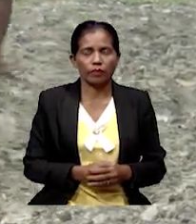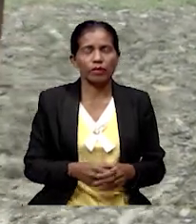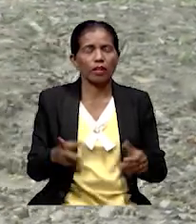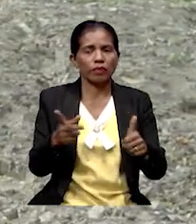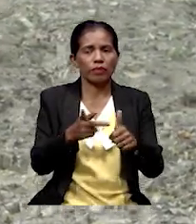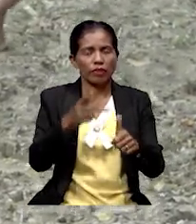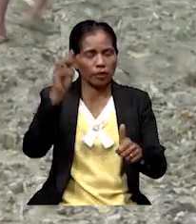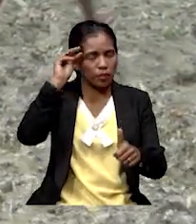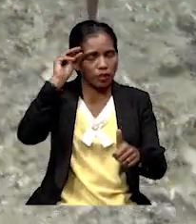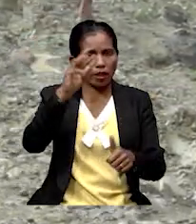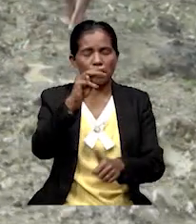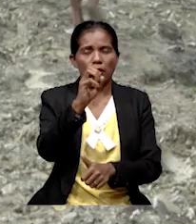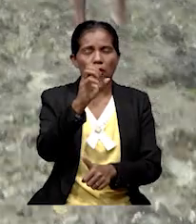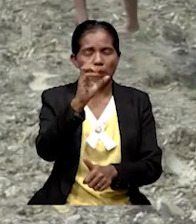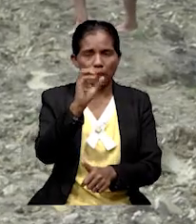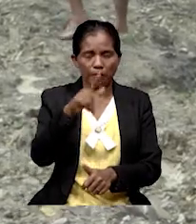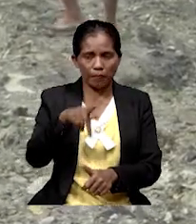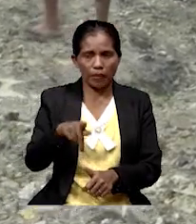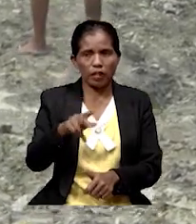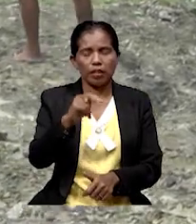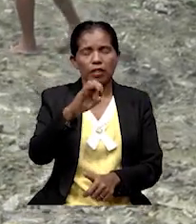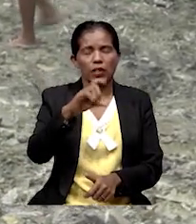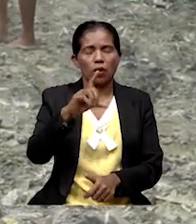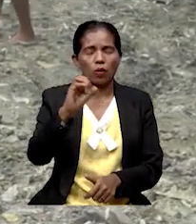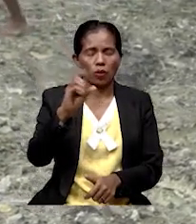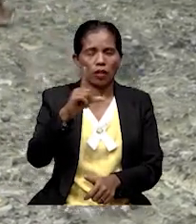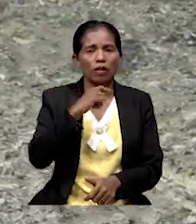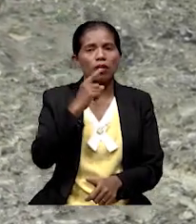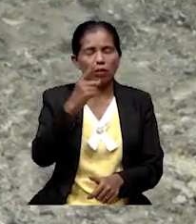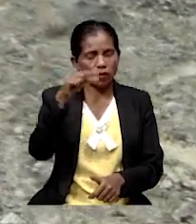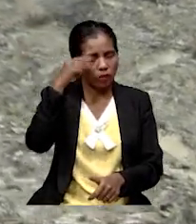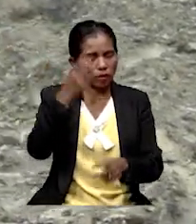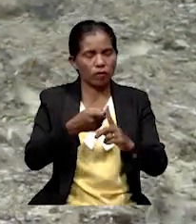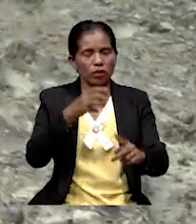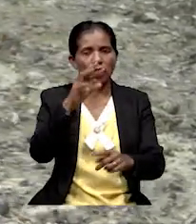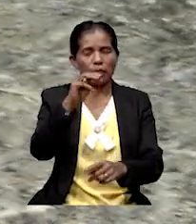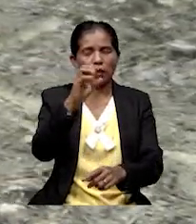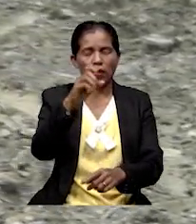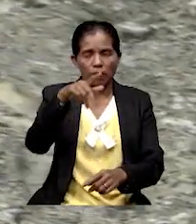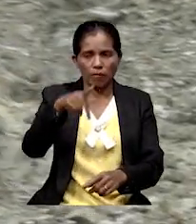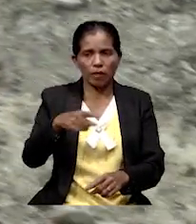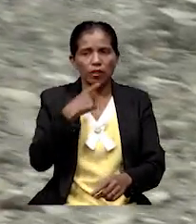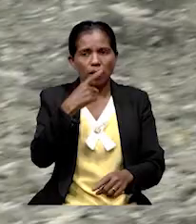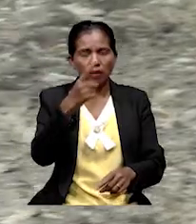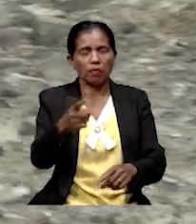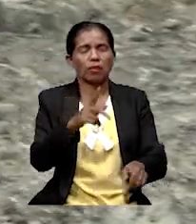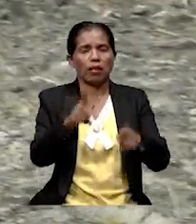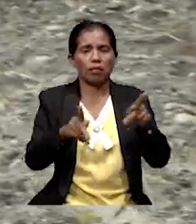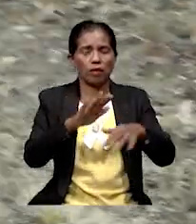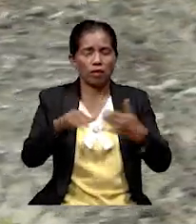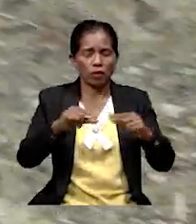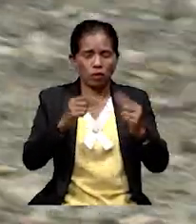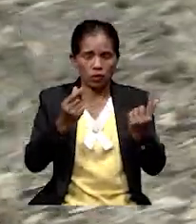Vice-ministro Obras Públicas Nicolau Lino Freitas informa, governo lihosi Ministério Obras Públicas orientou na Instituto Gestão